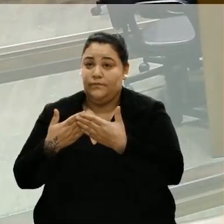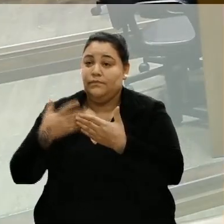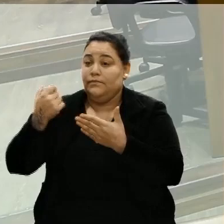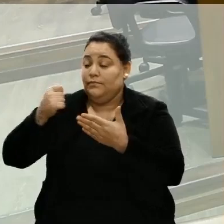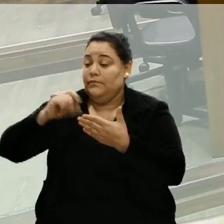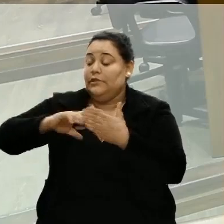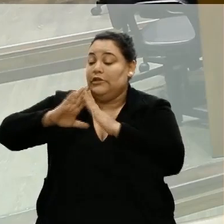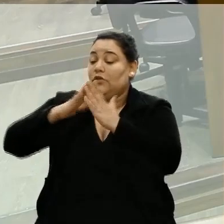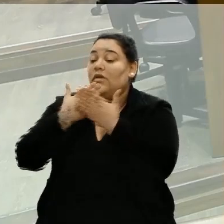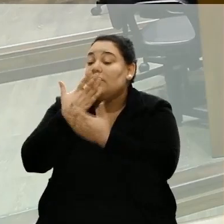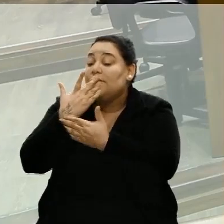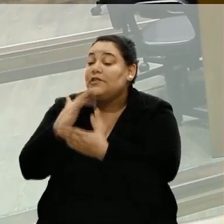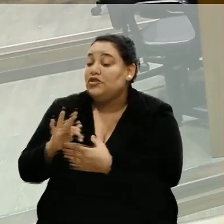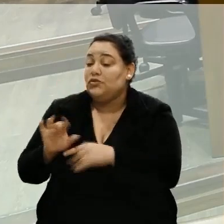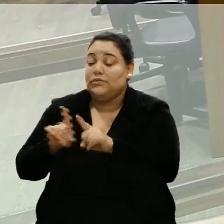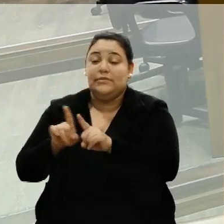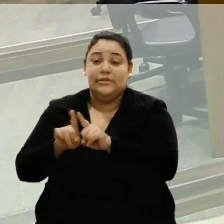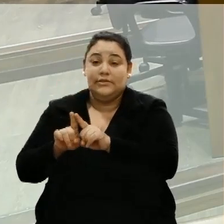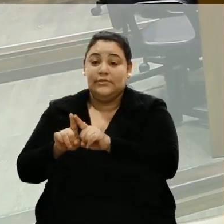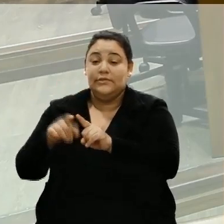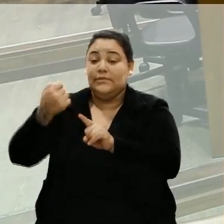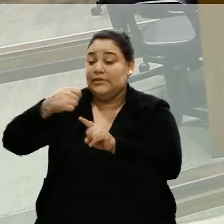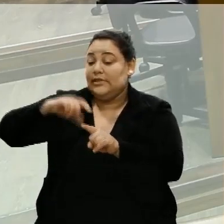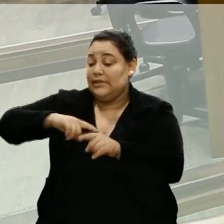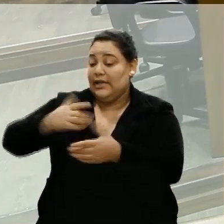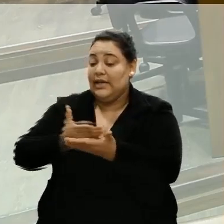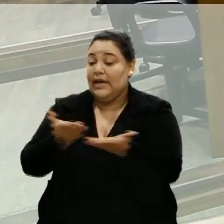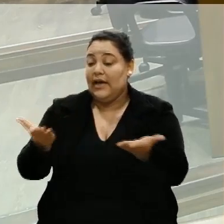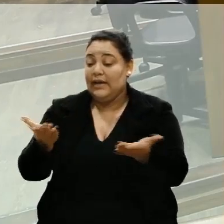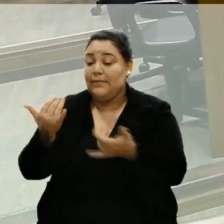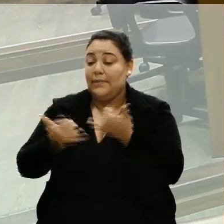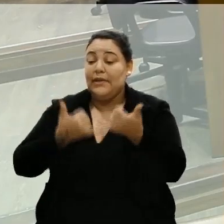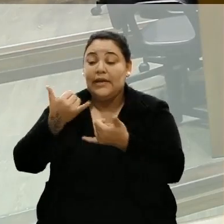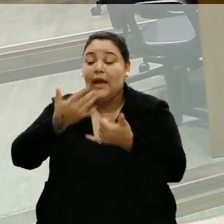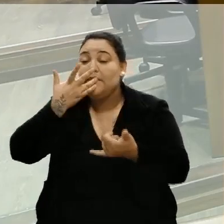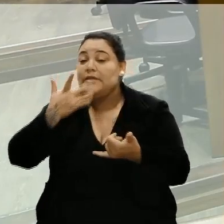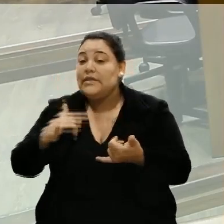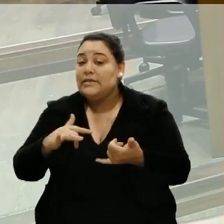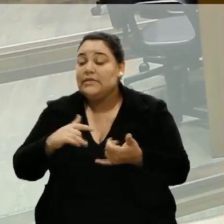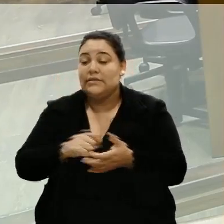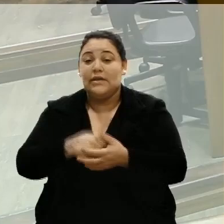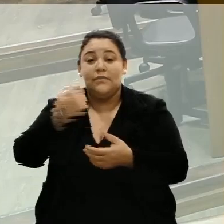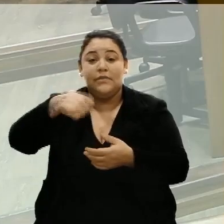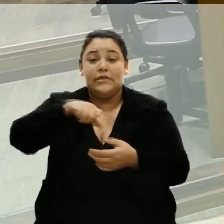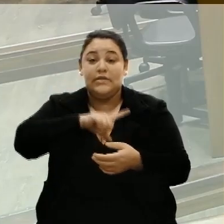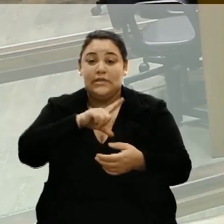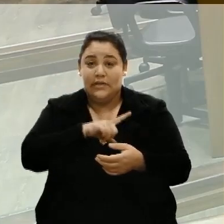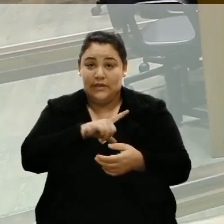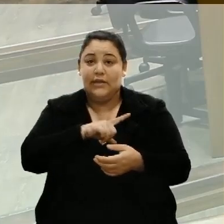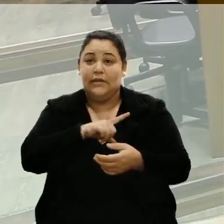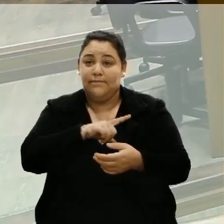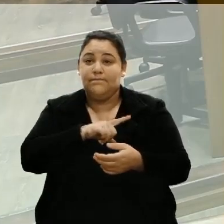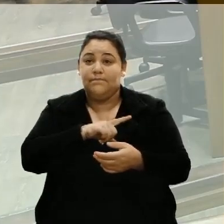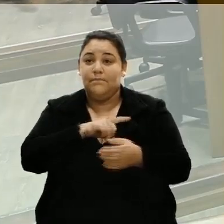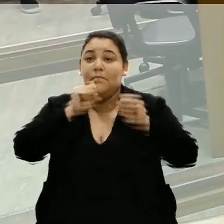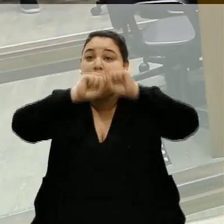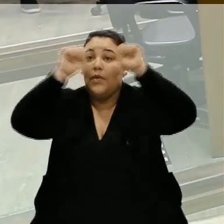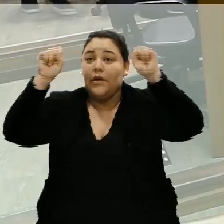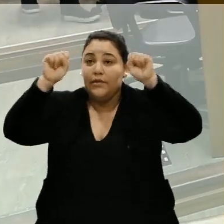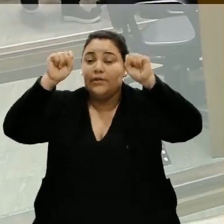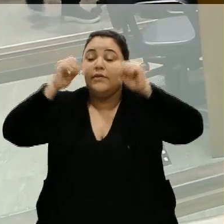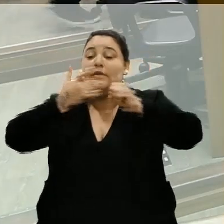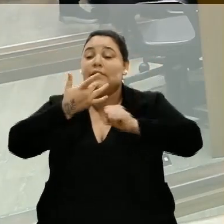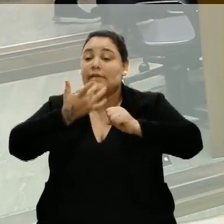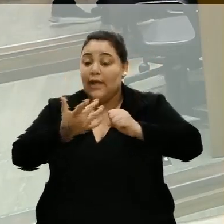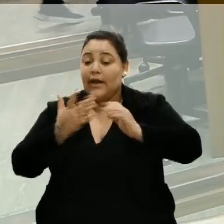creche, tem que ter área de lazer para aquelas crianças, tem que ter um contraturno para as crianças, tem